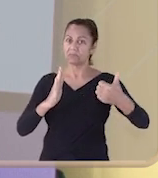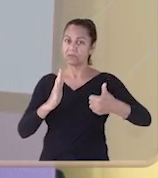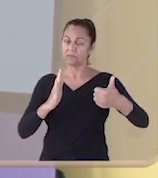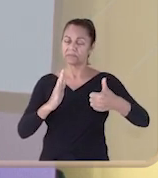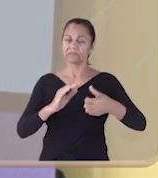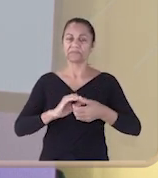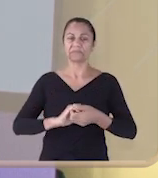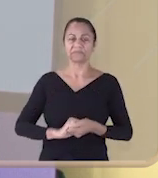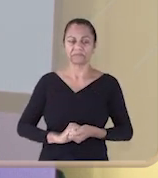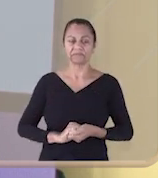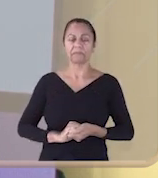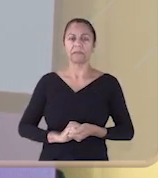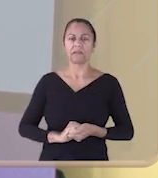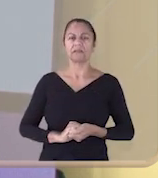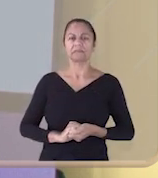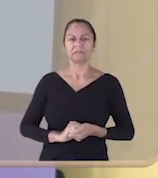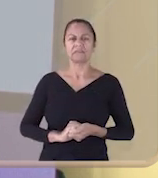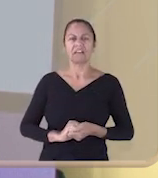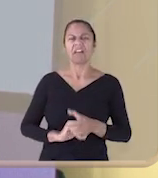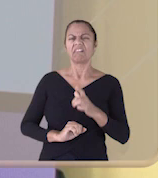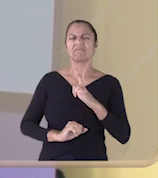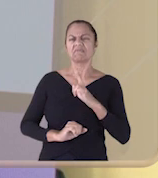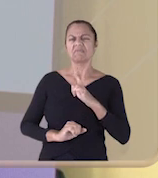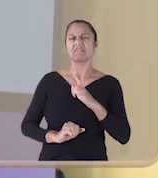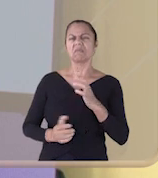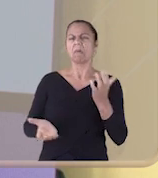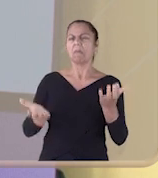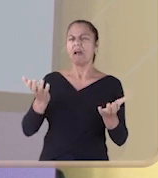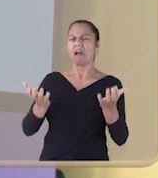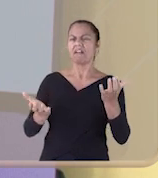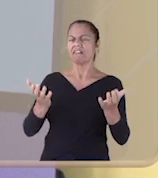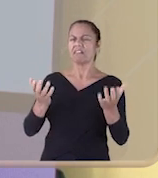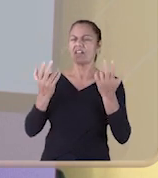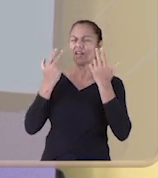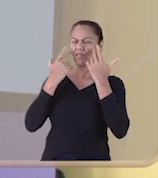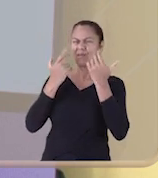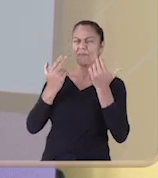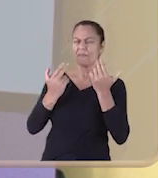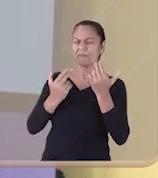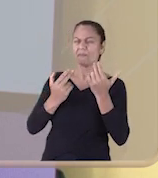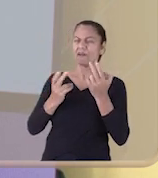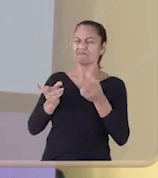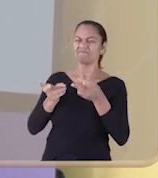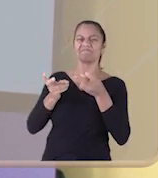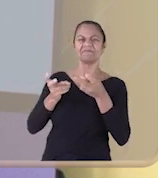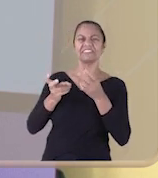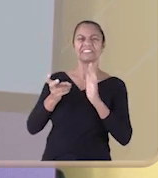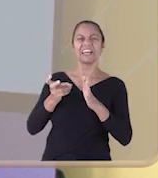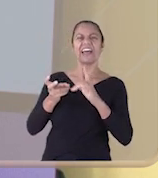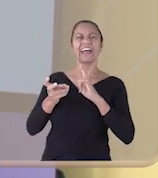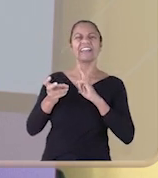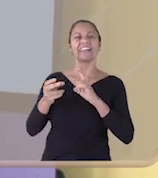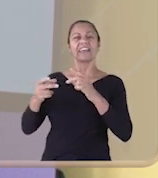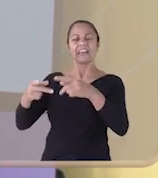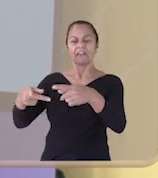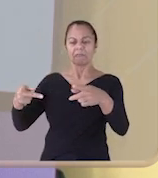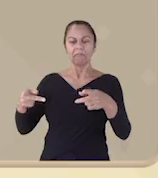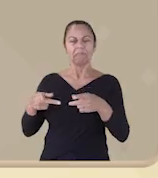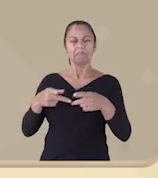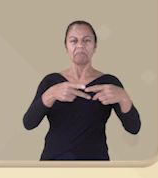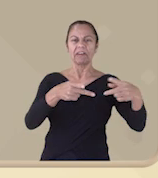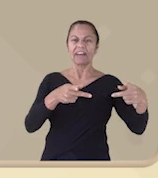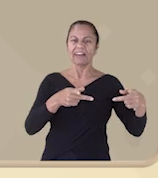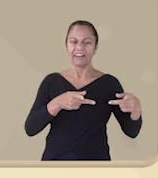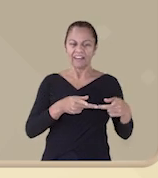grau. Uma balança muito comum é a balança de 2 pratos. Observe aqui na tela.